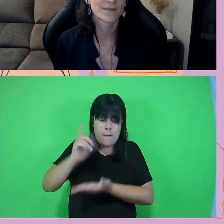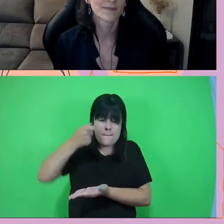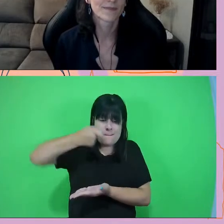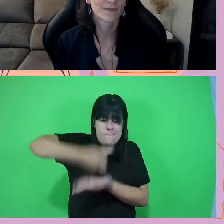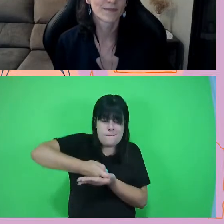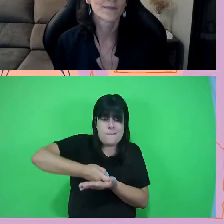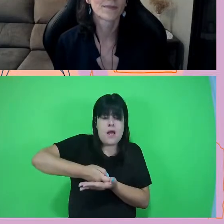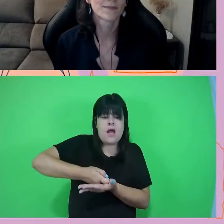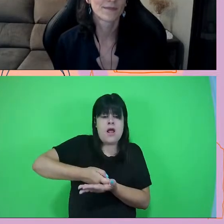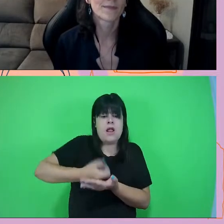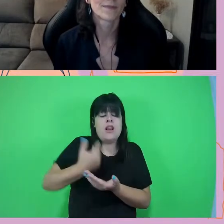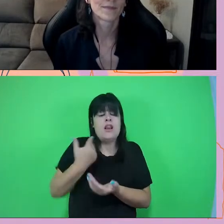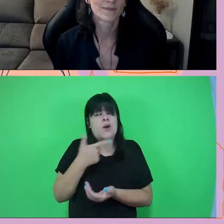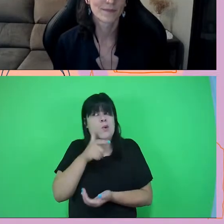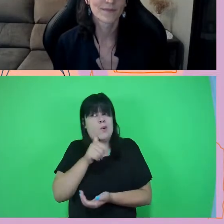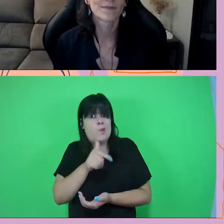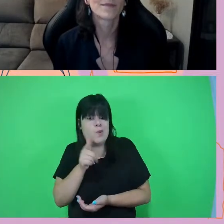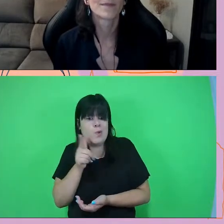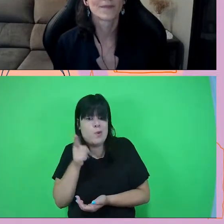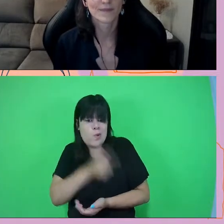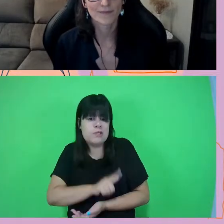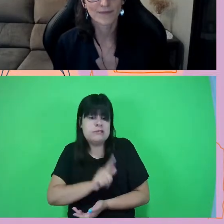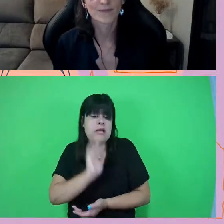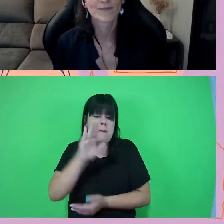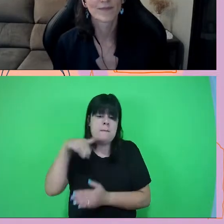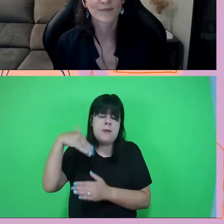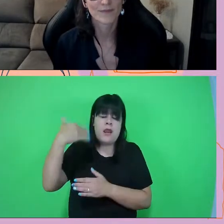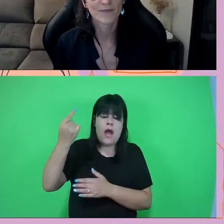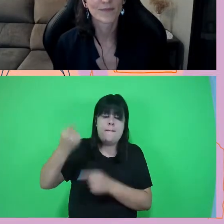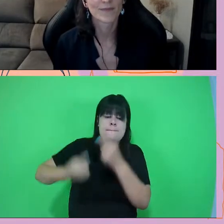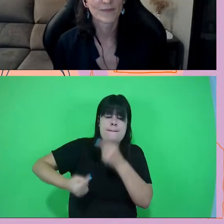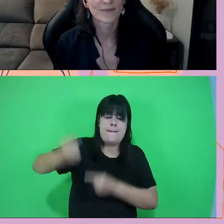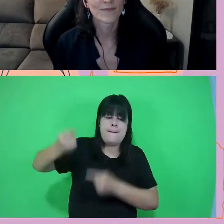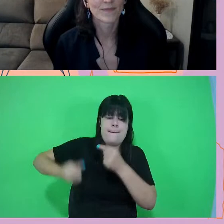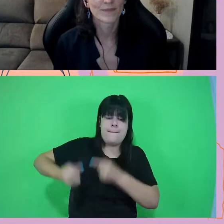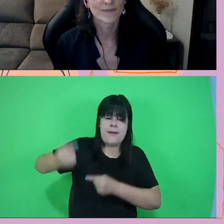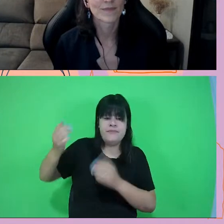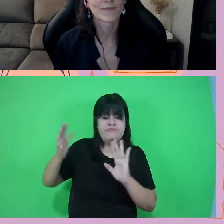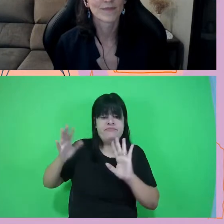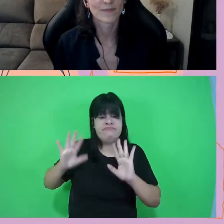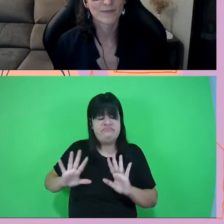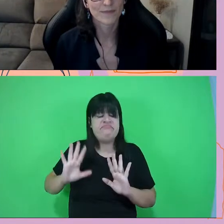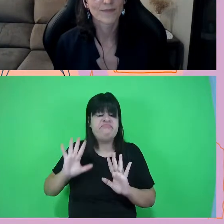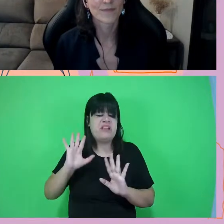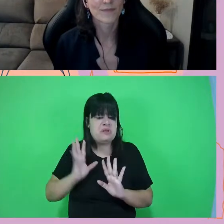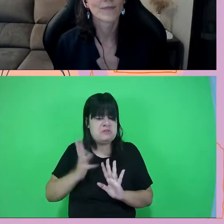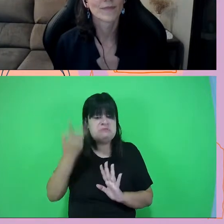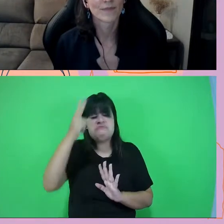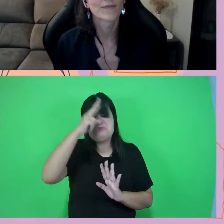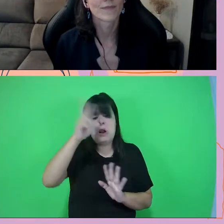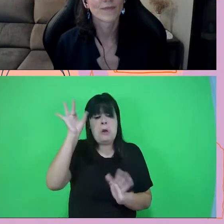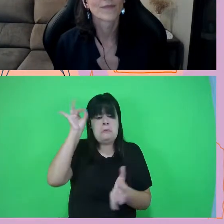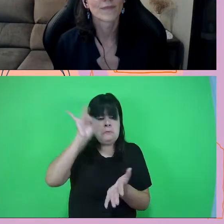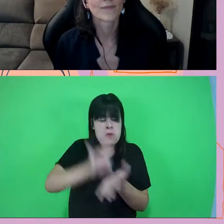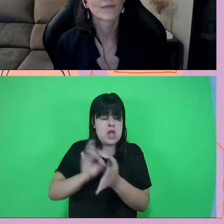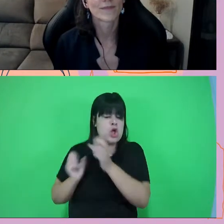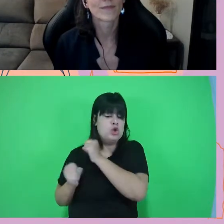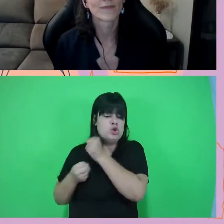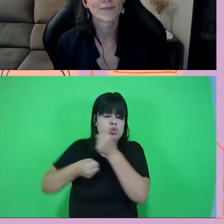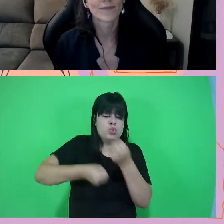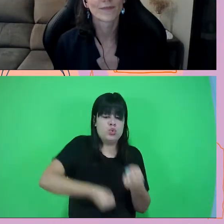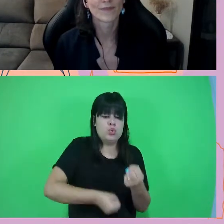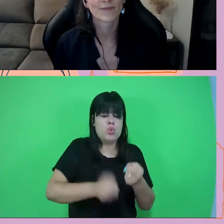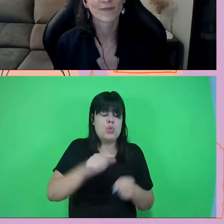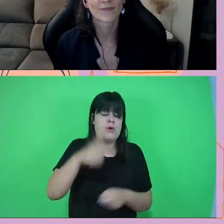ir disputar as competições lá fora. Isso daí é uma, né, virou um clássico, uma história clássica dentro do judô feminino e serve